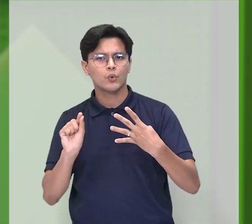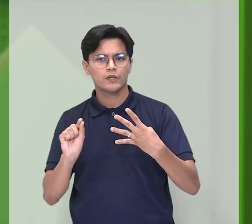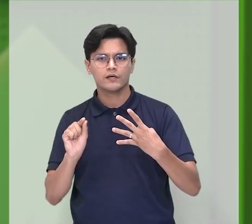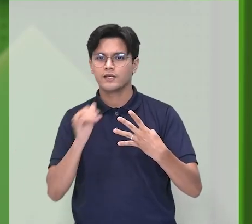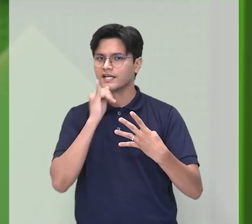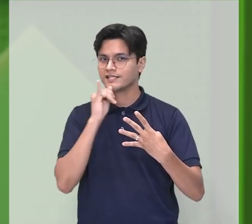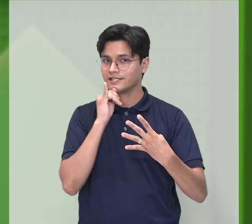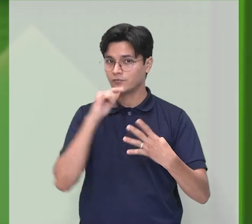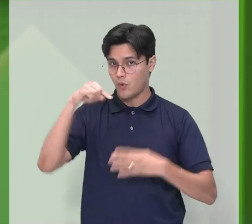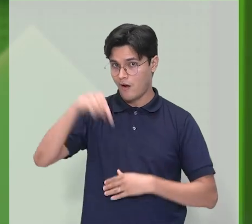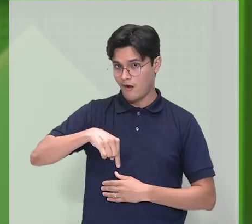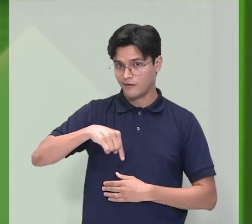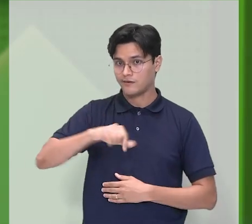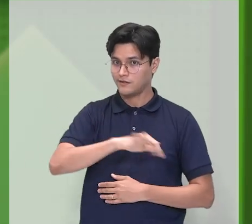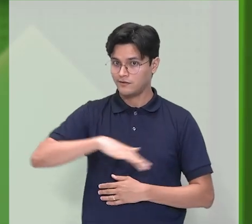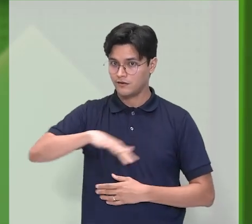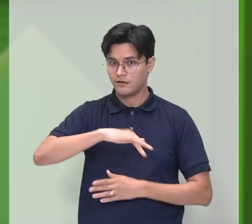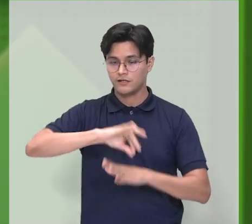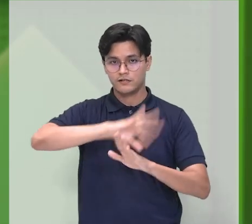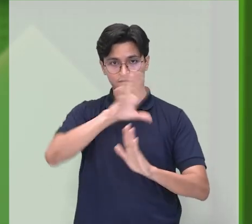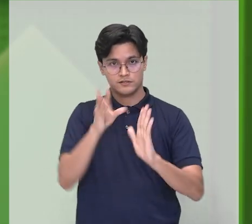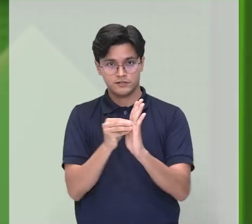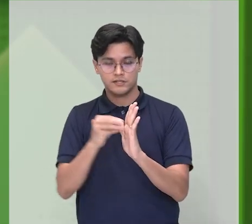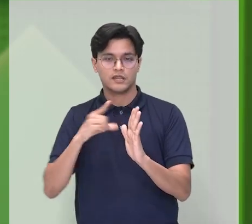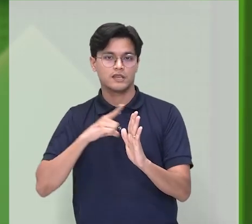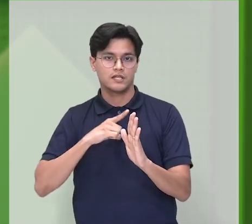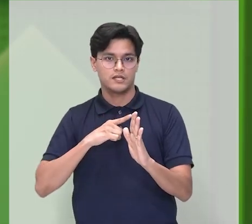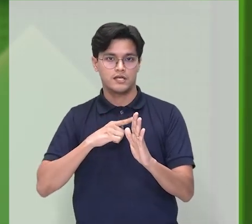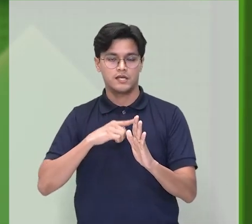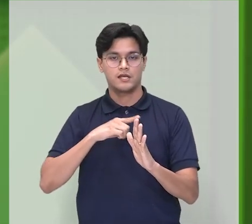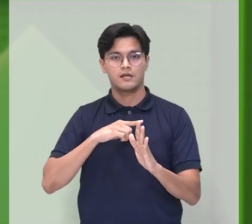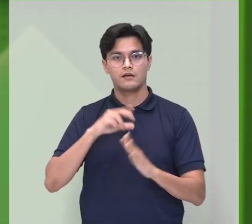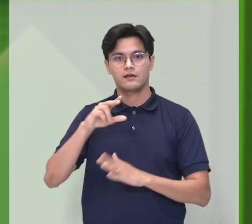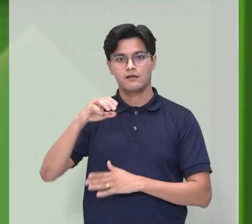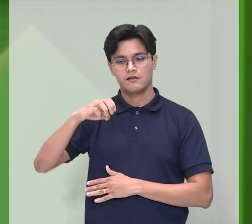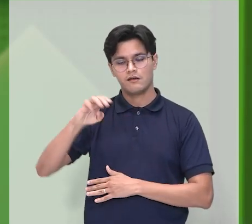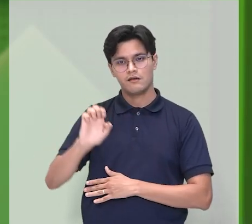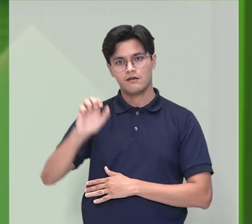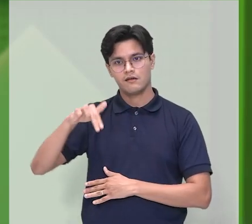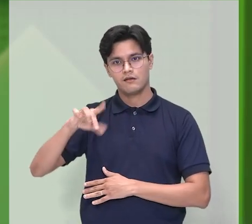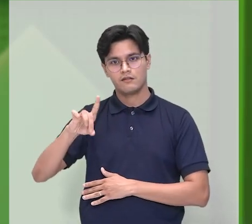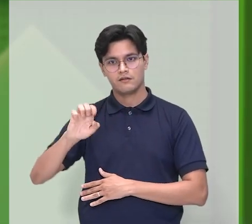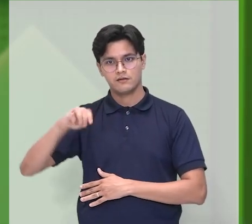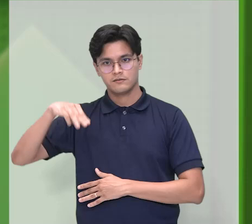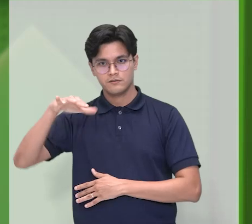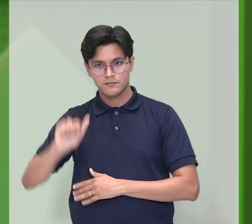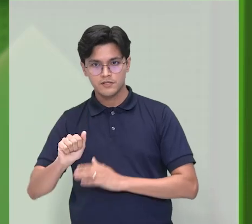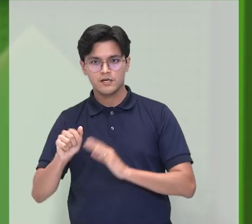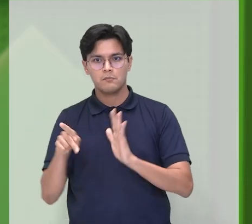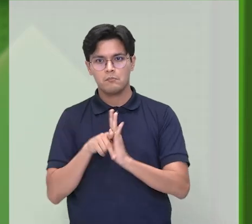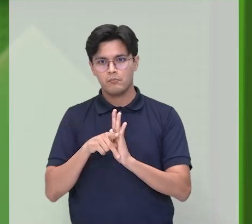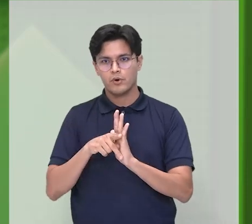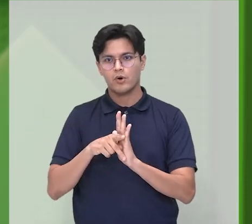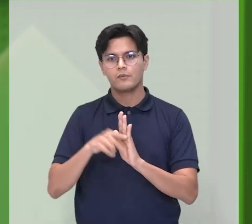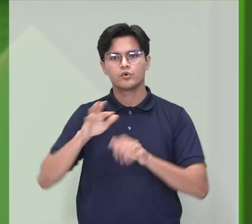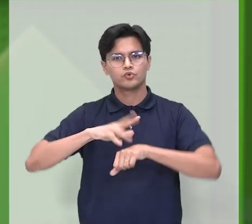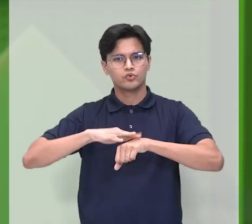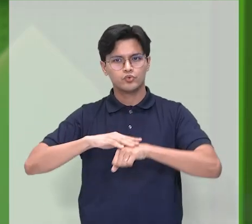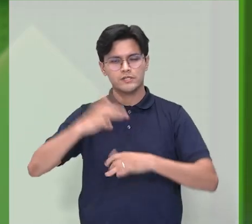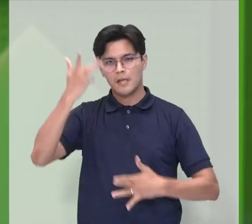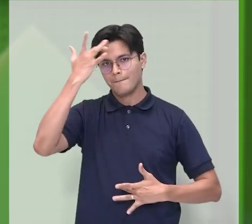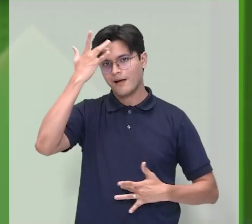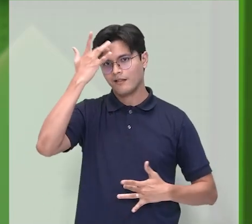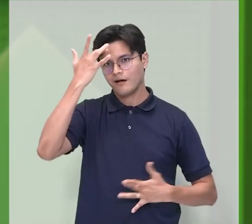malária, de dengue. Então, quando aumenta os números de casos, que a gente diz, está tendo um